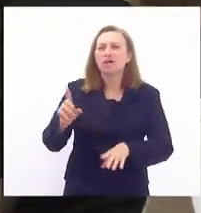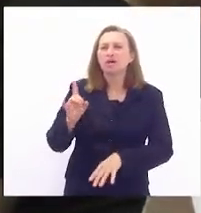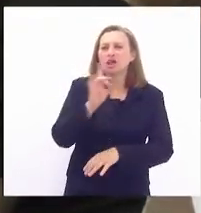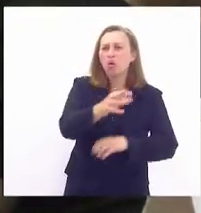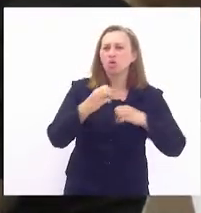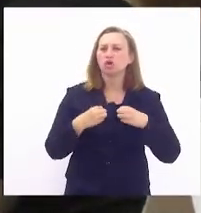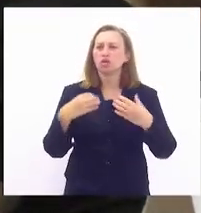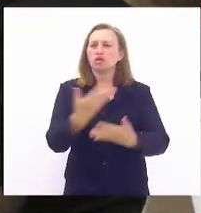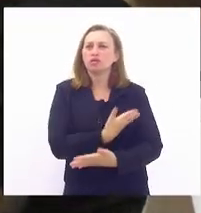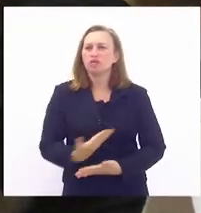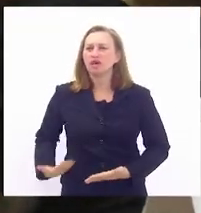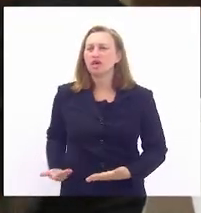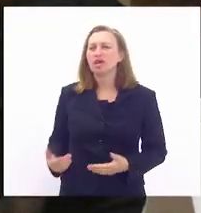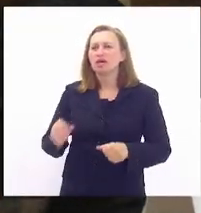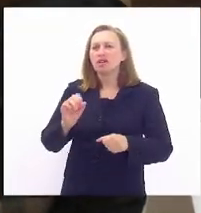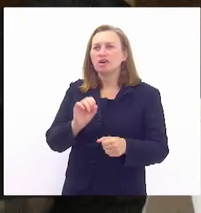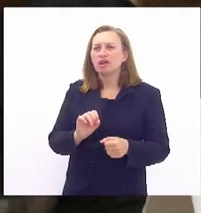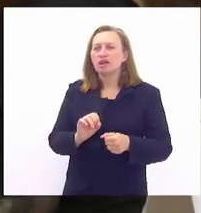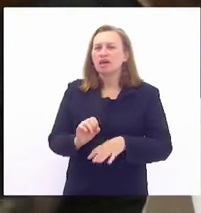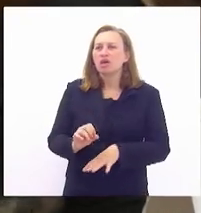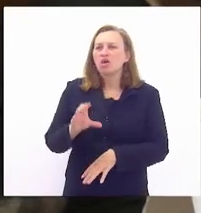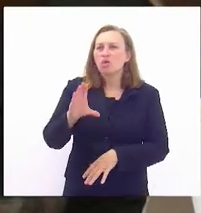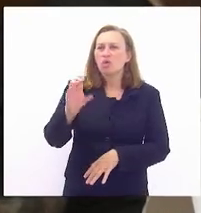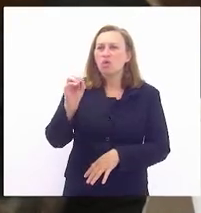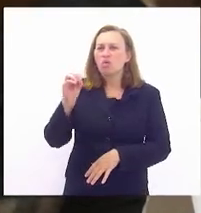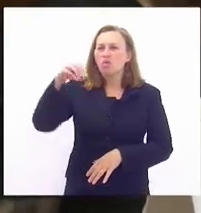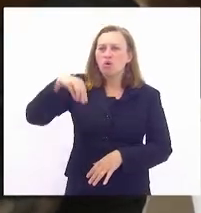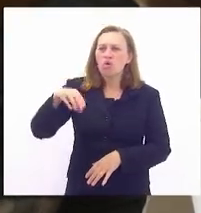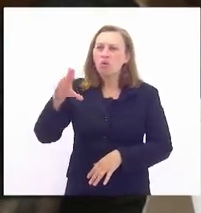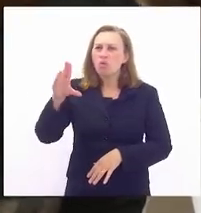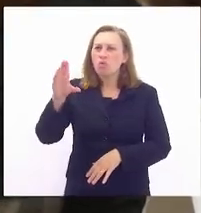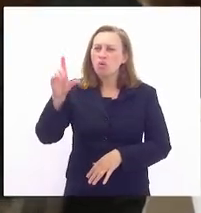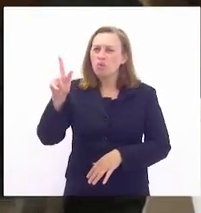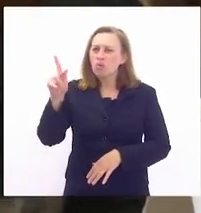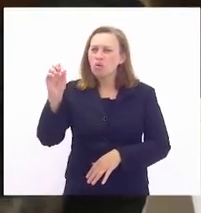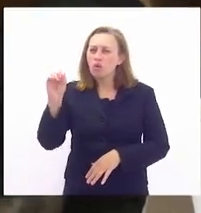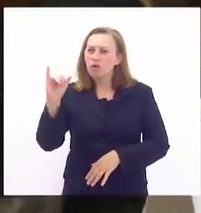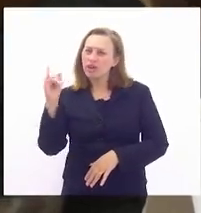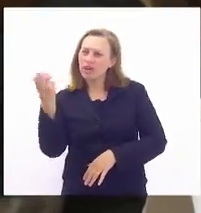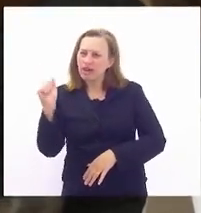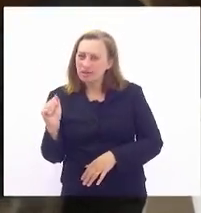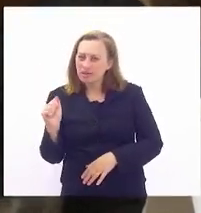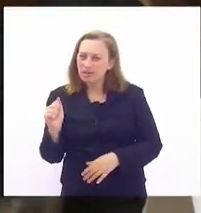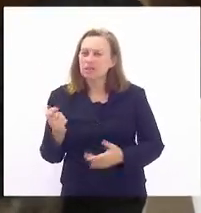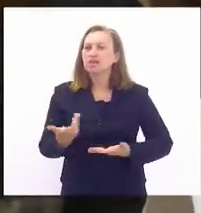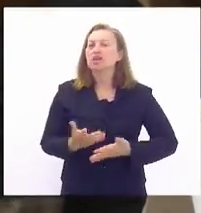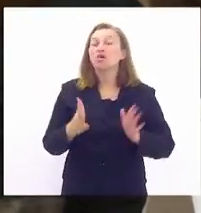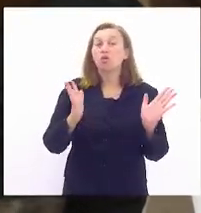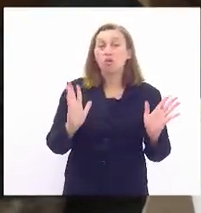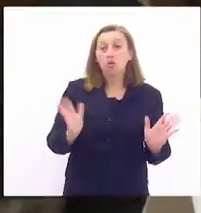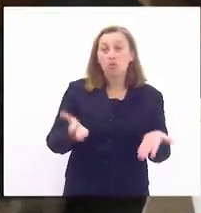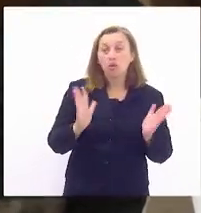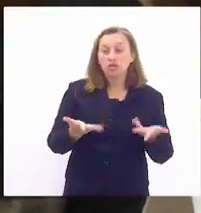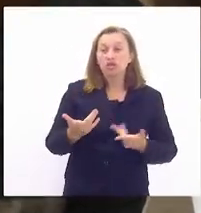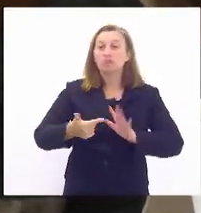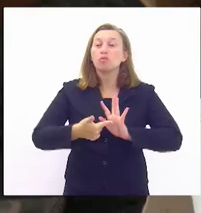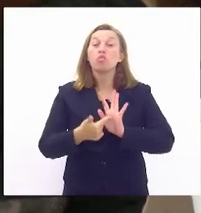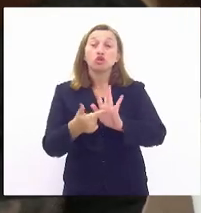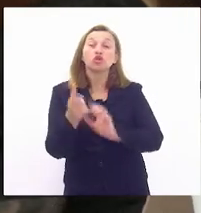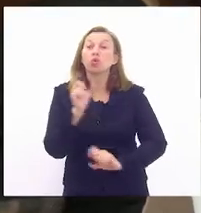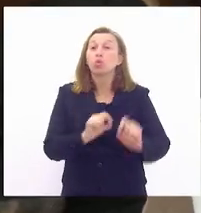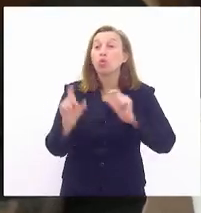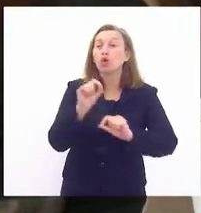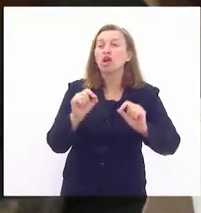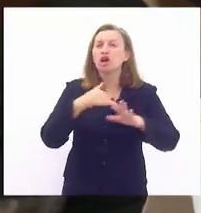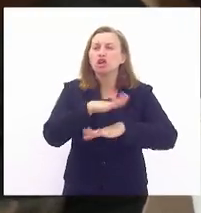em Congonhas, onde a CSN também tem poluído muito, também faltou. Então, estar vendo aqui hoje demonstra que toda a